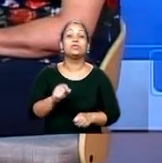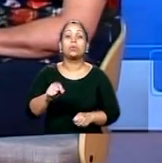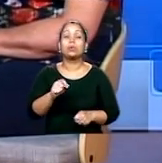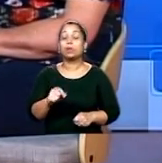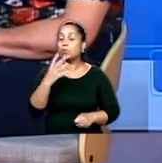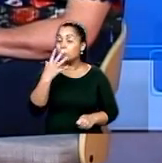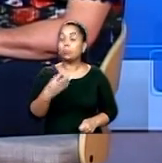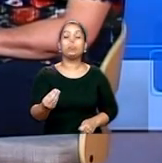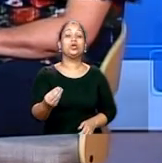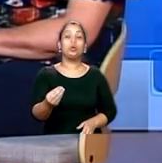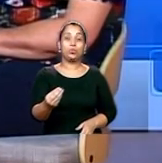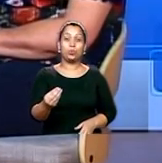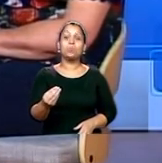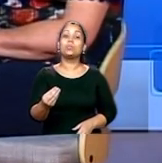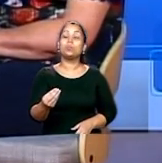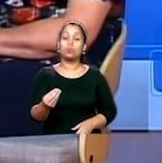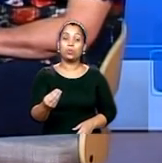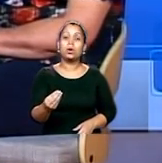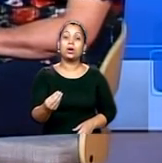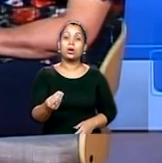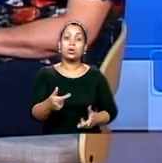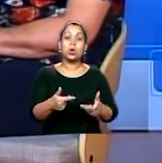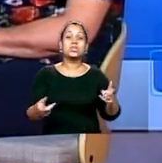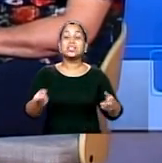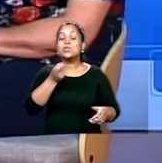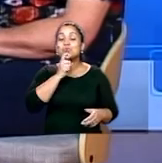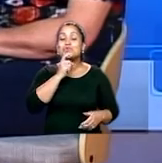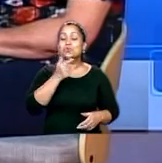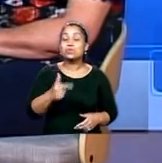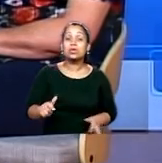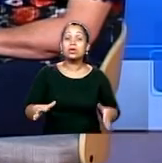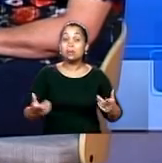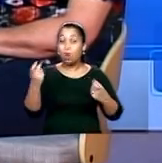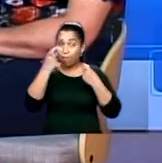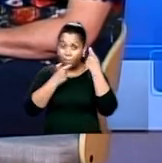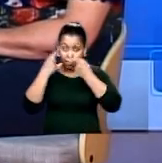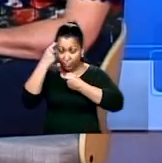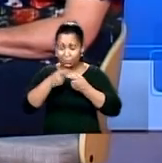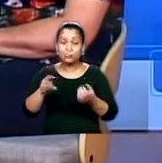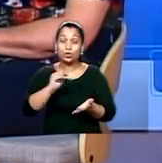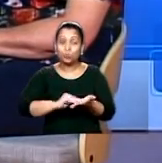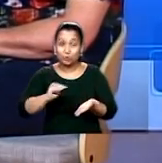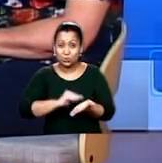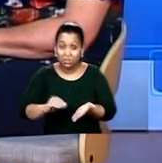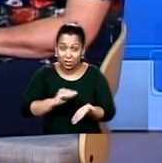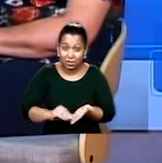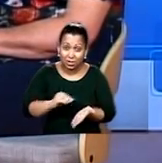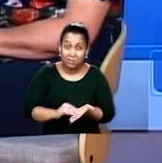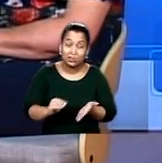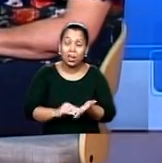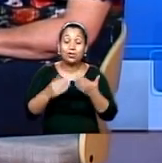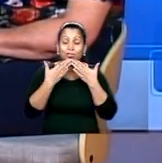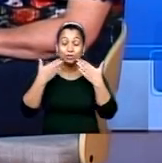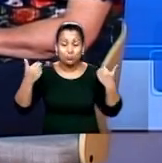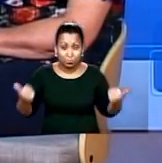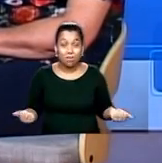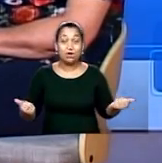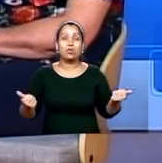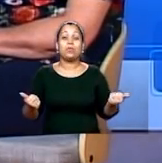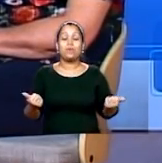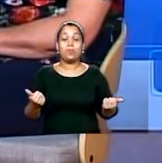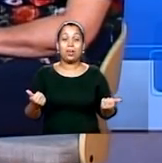peruas, né? Com veículos que não são refrigerados. Então, foi uma preocupação do secretário de melhorar isso para a